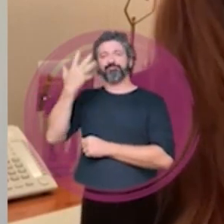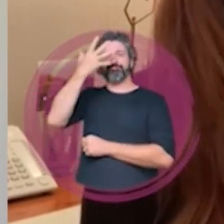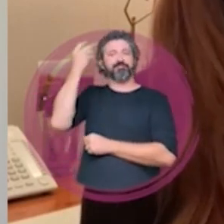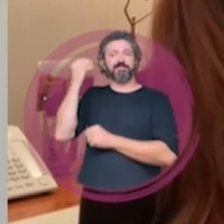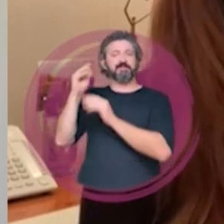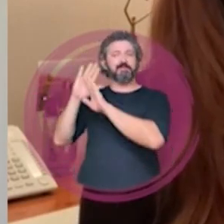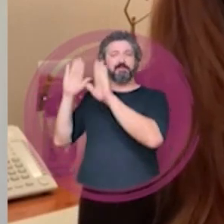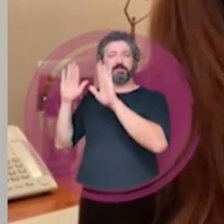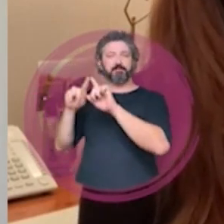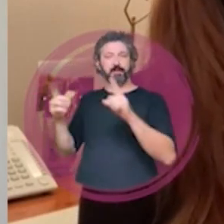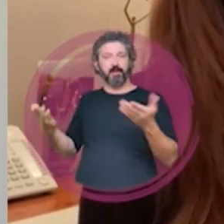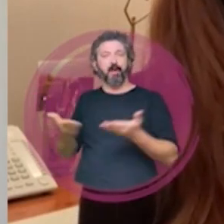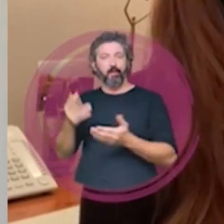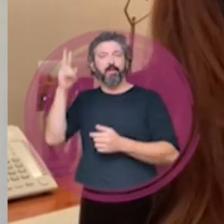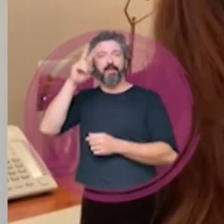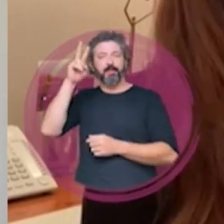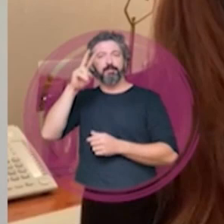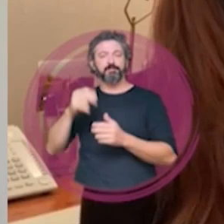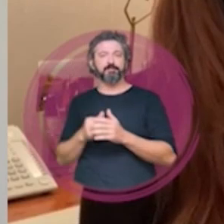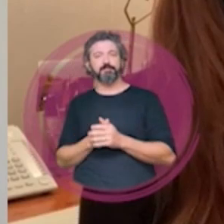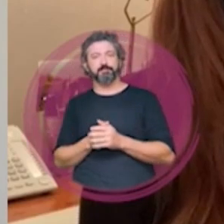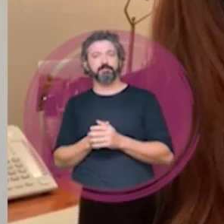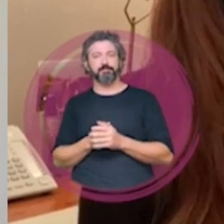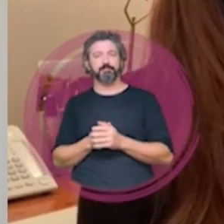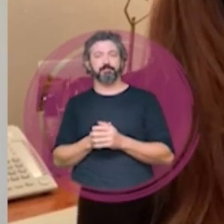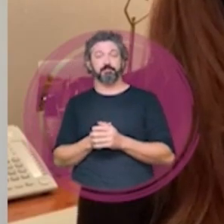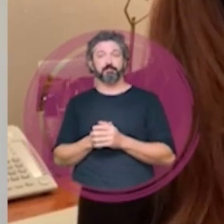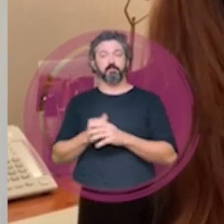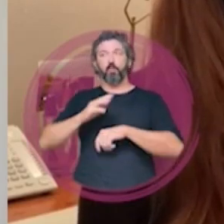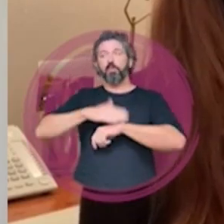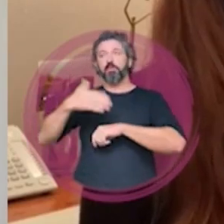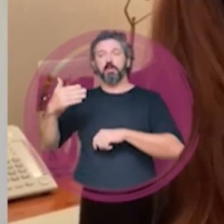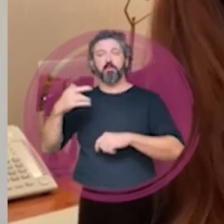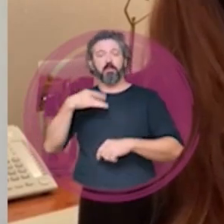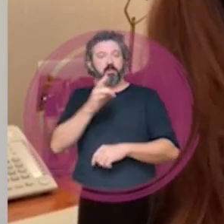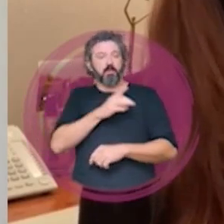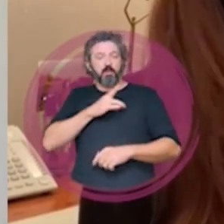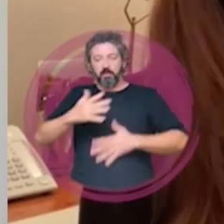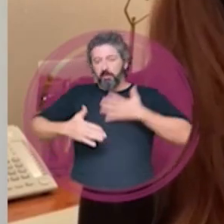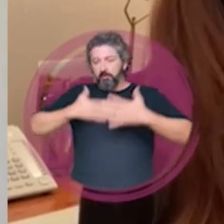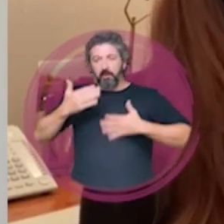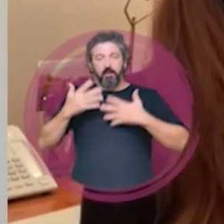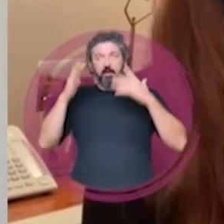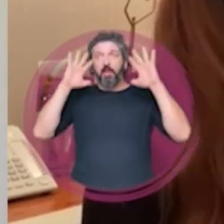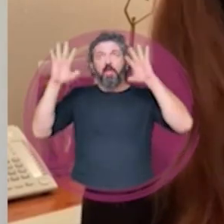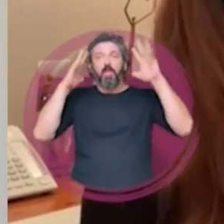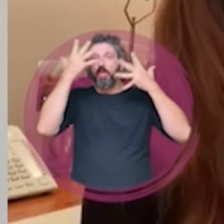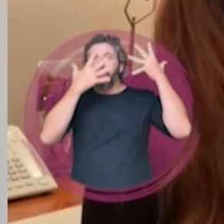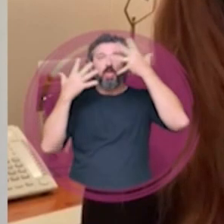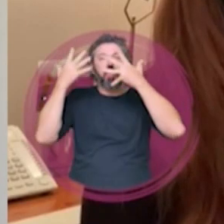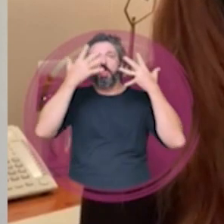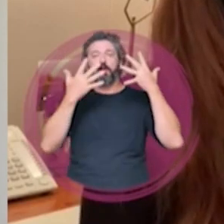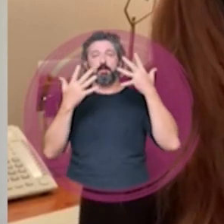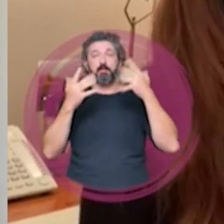tinha me esquecido desse episódio. Me lembrei agora. Durante muito tempo eu fiquei muito assustada,